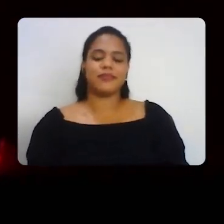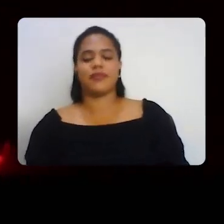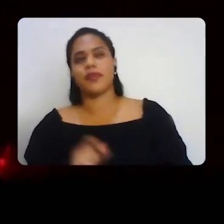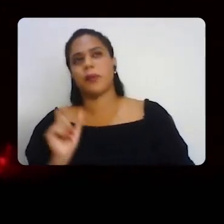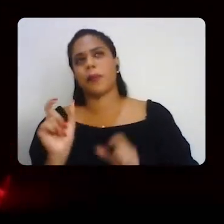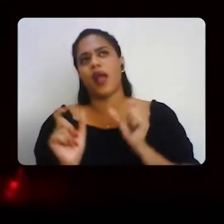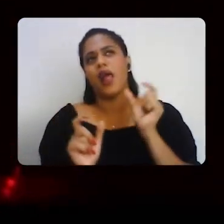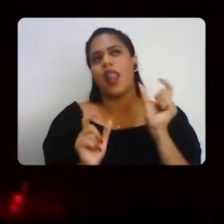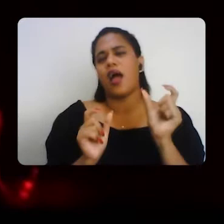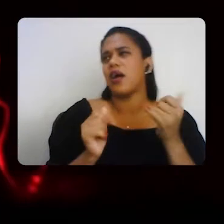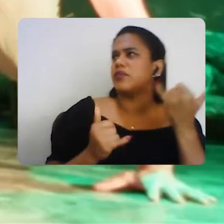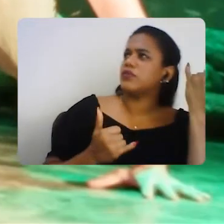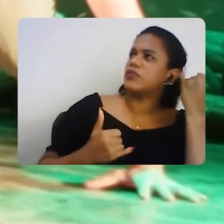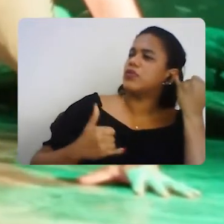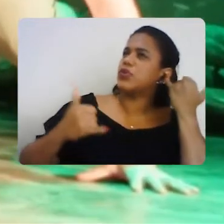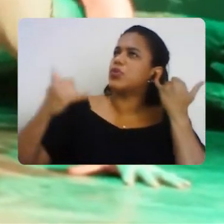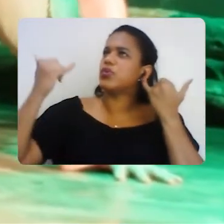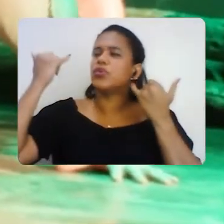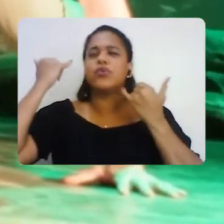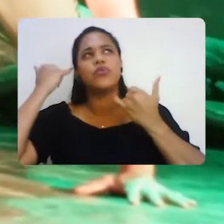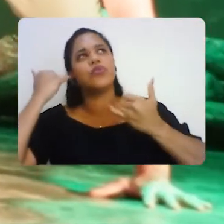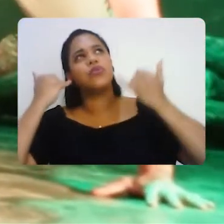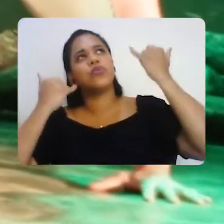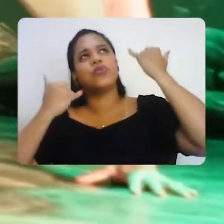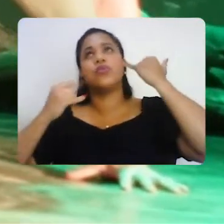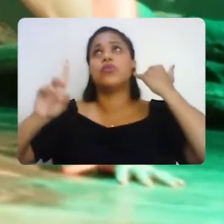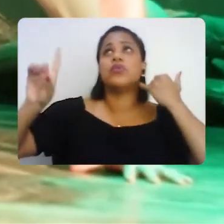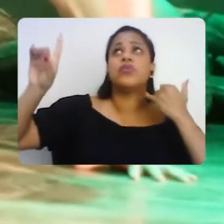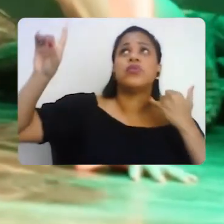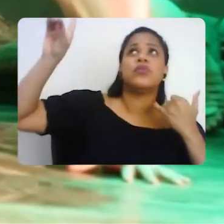Palavras escuto de